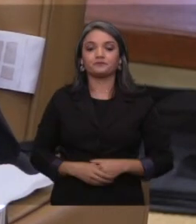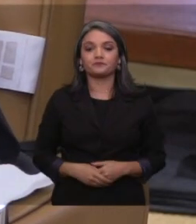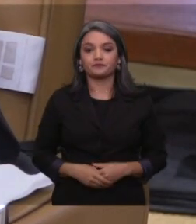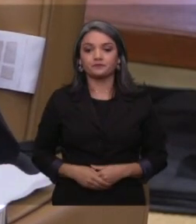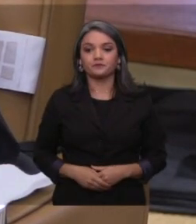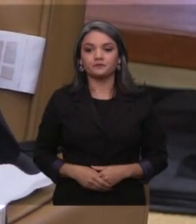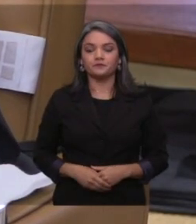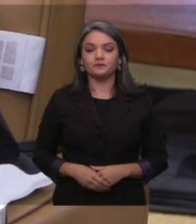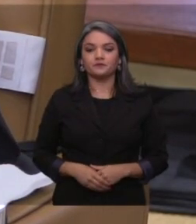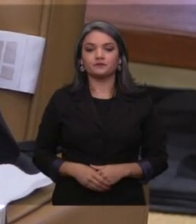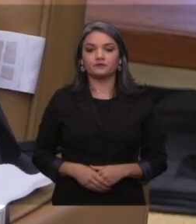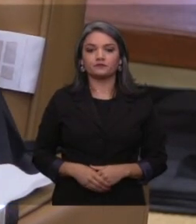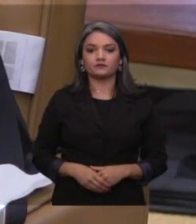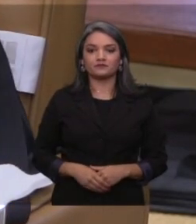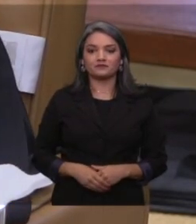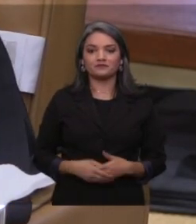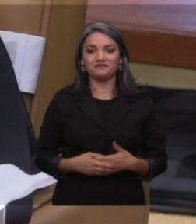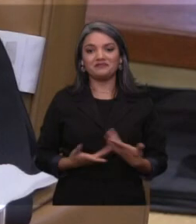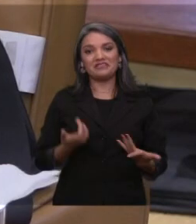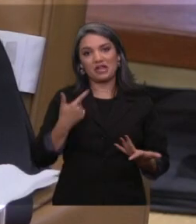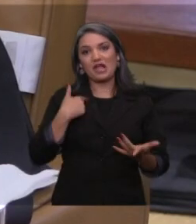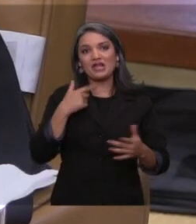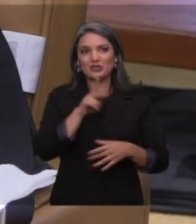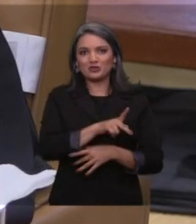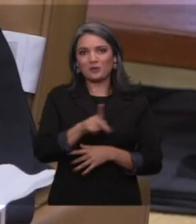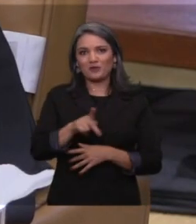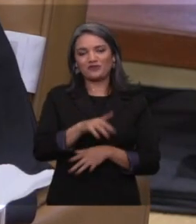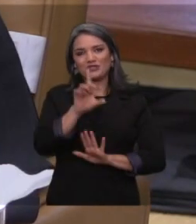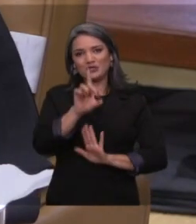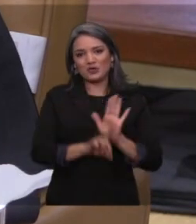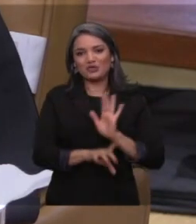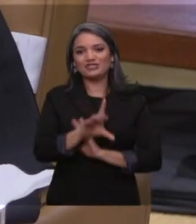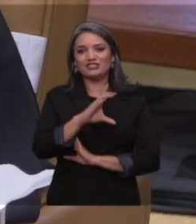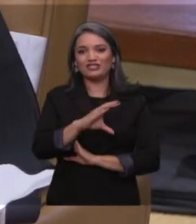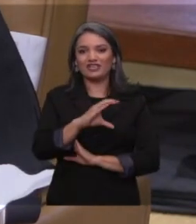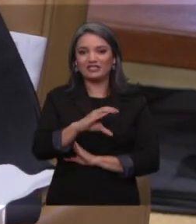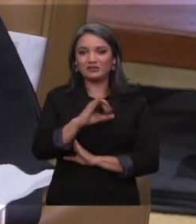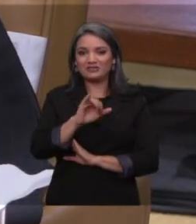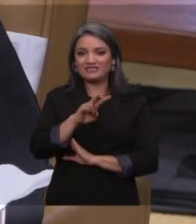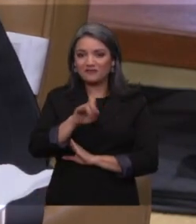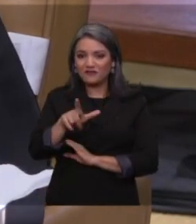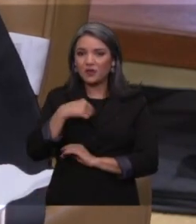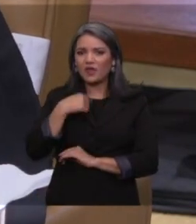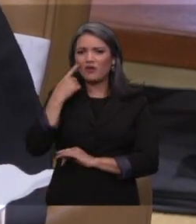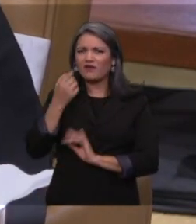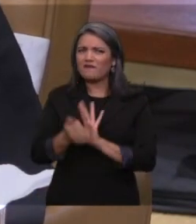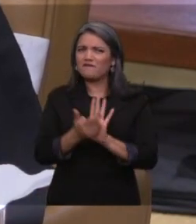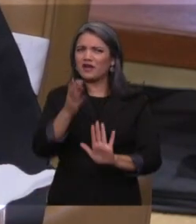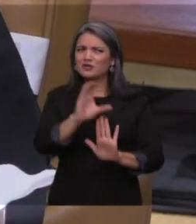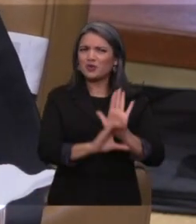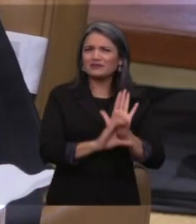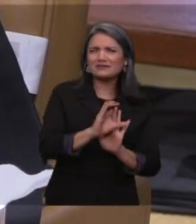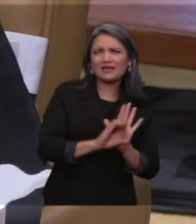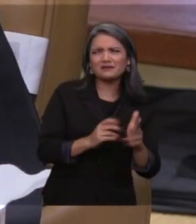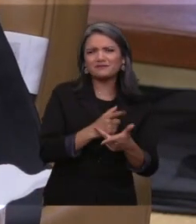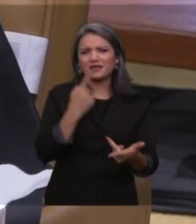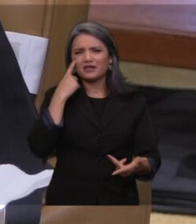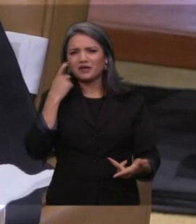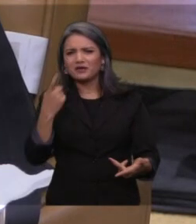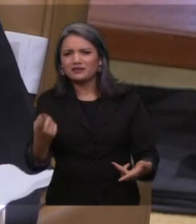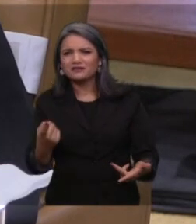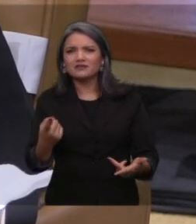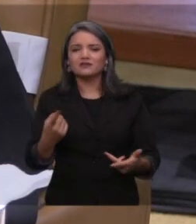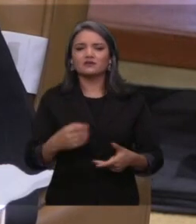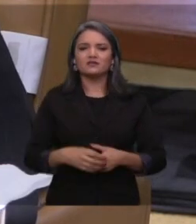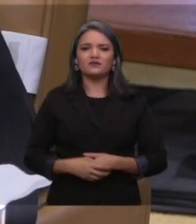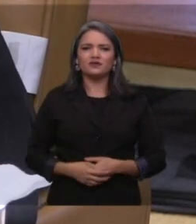Como professor de Direito Civil, vi aqui muitos conceitos, categorias e debates extremamente interessantes. Vou me